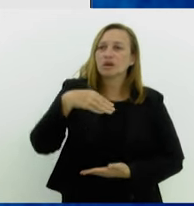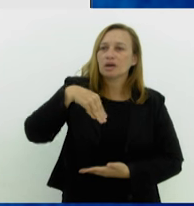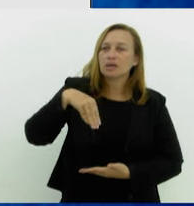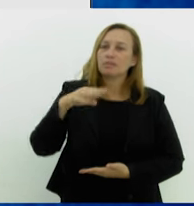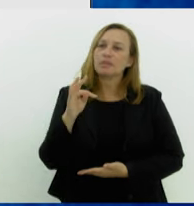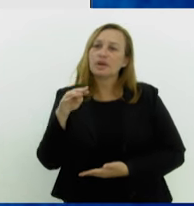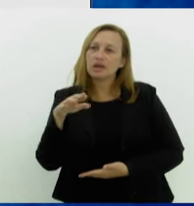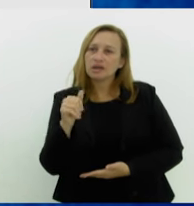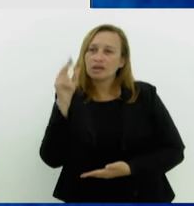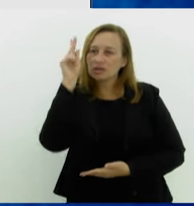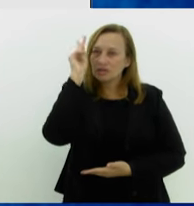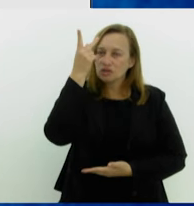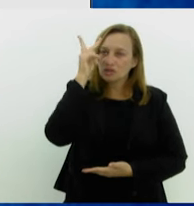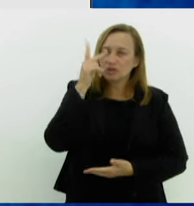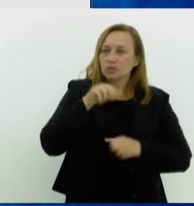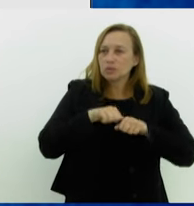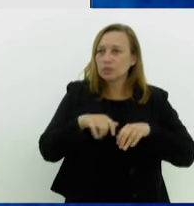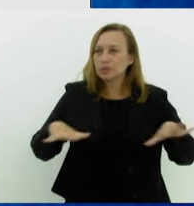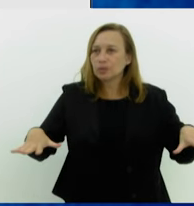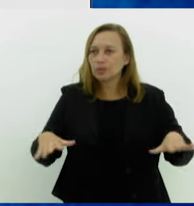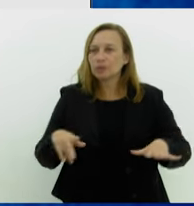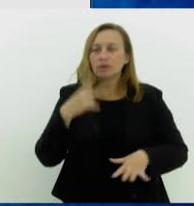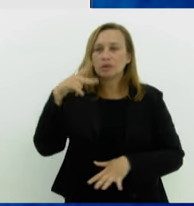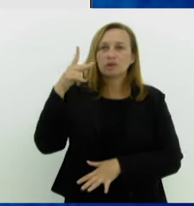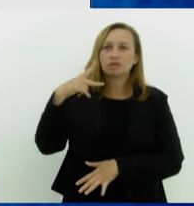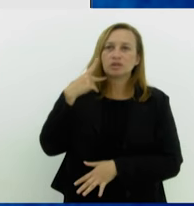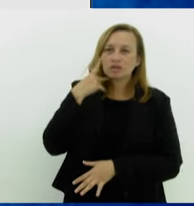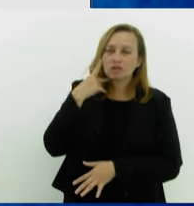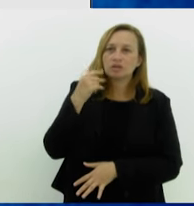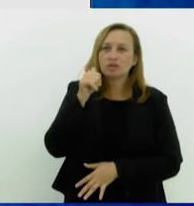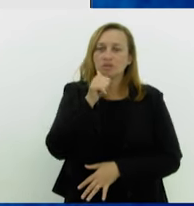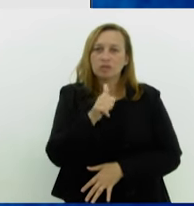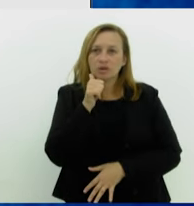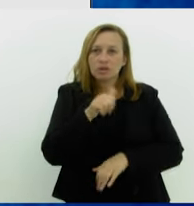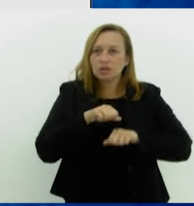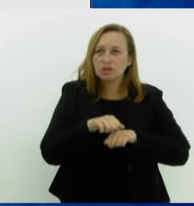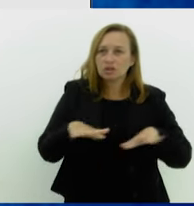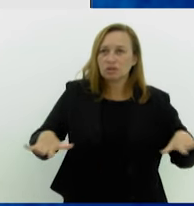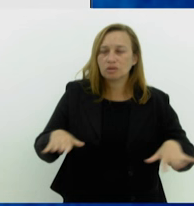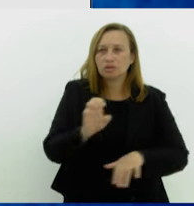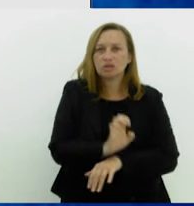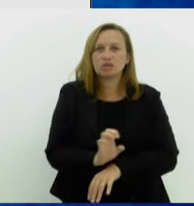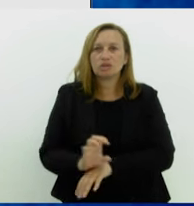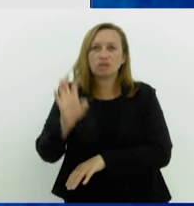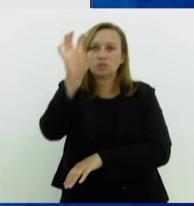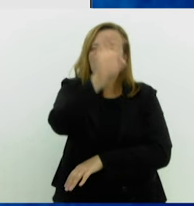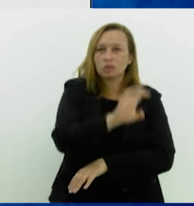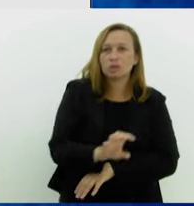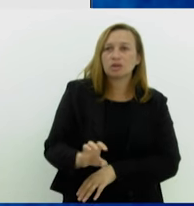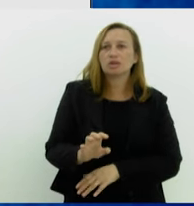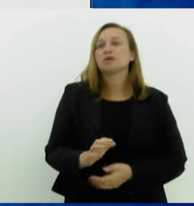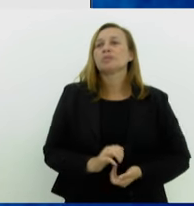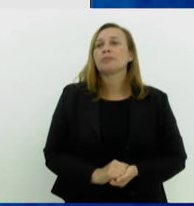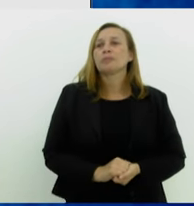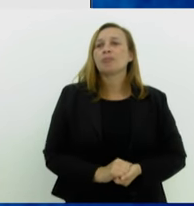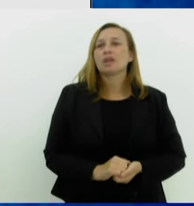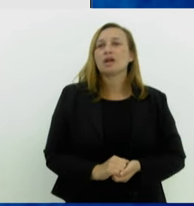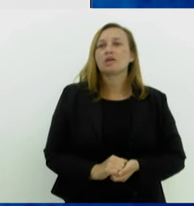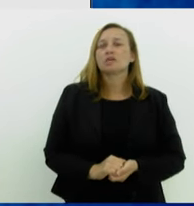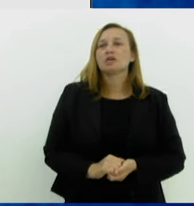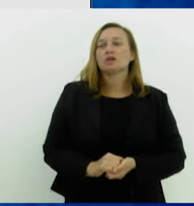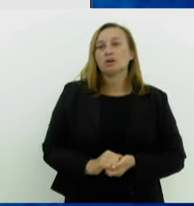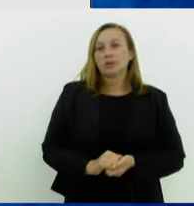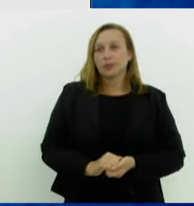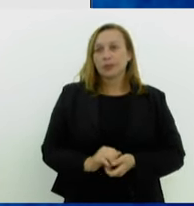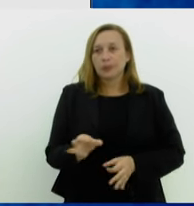his se estendeu a procuradoria geral da mulher tem se estendido para outros estados e a aliança empreendedora é uma organização social uma